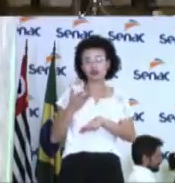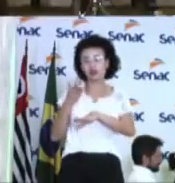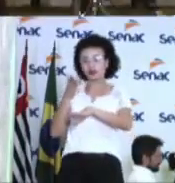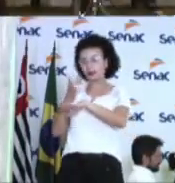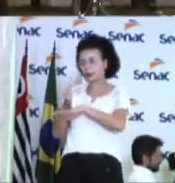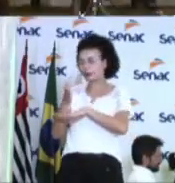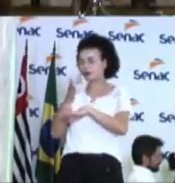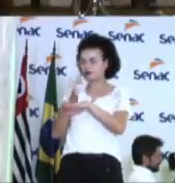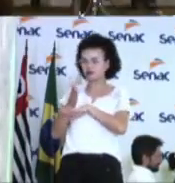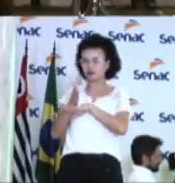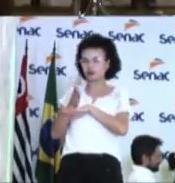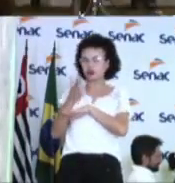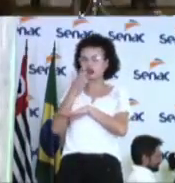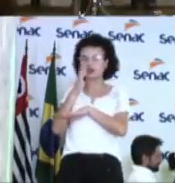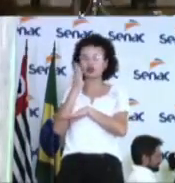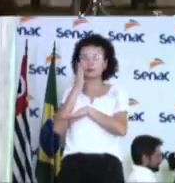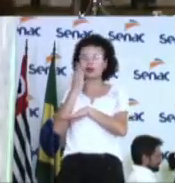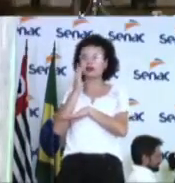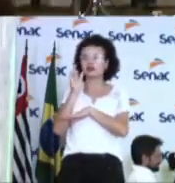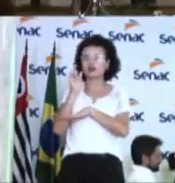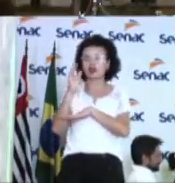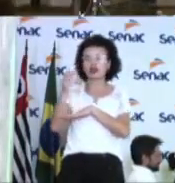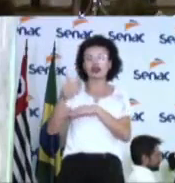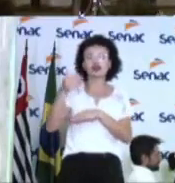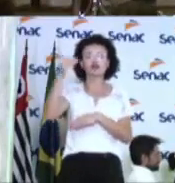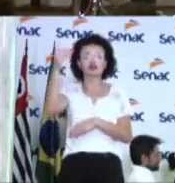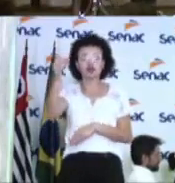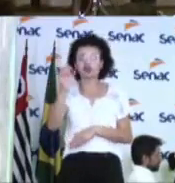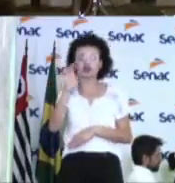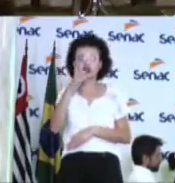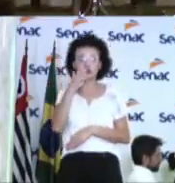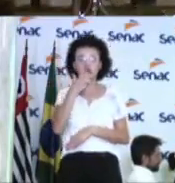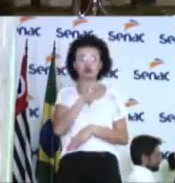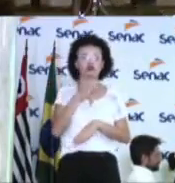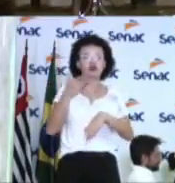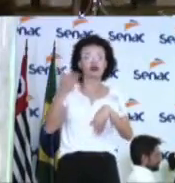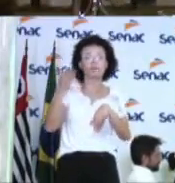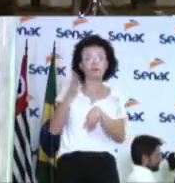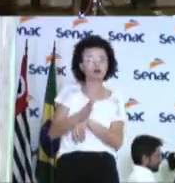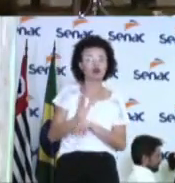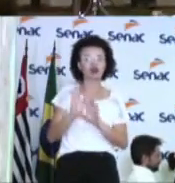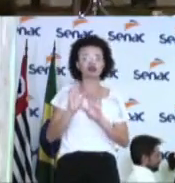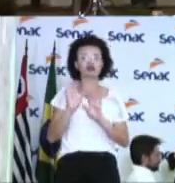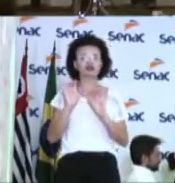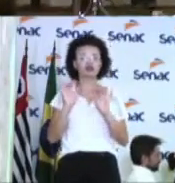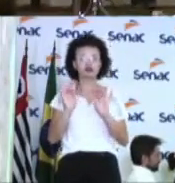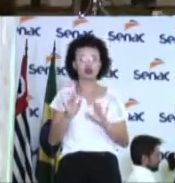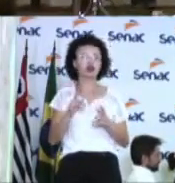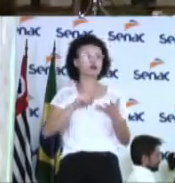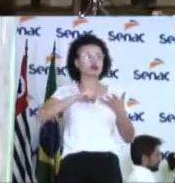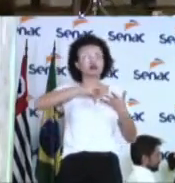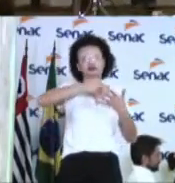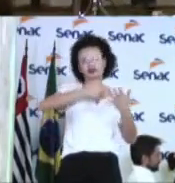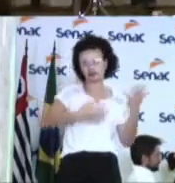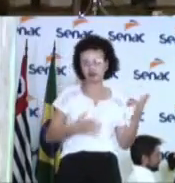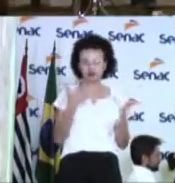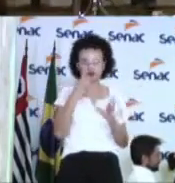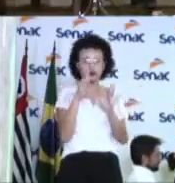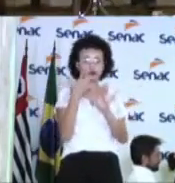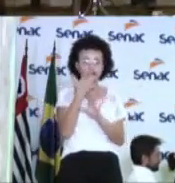muito lá na frente, quando, né, já foi aprovado, o cliente topou, aí orçou,